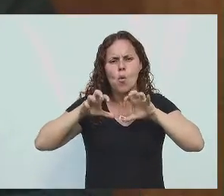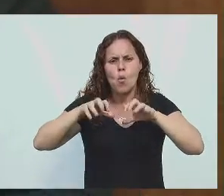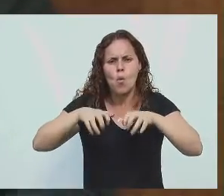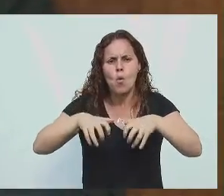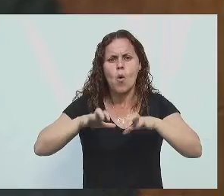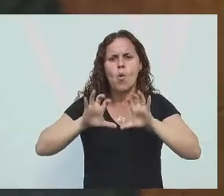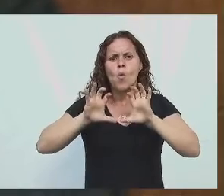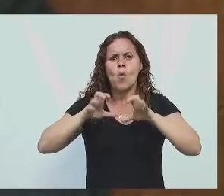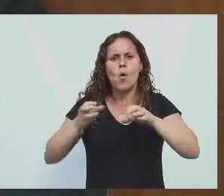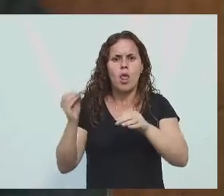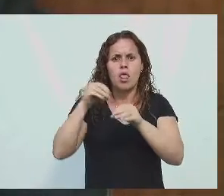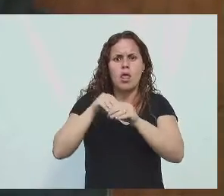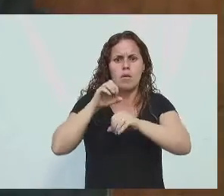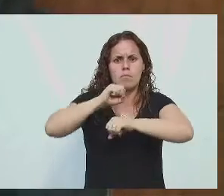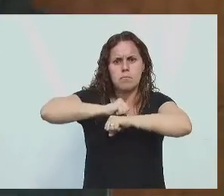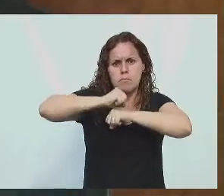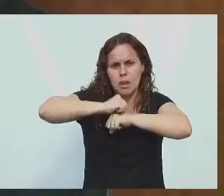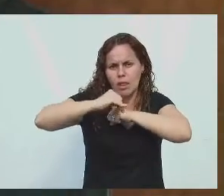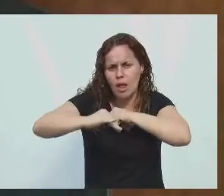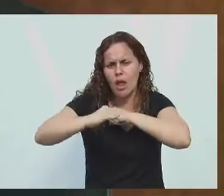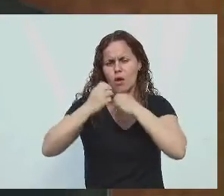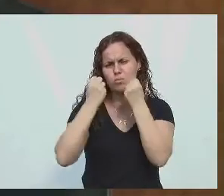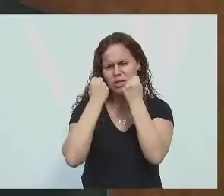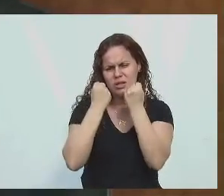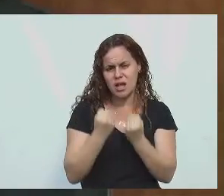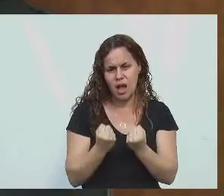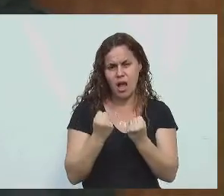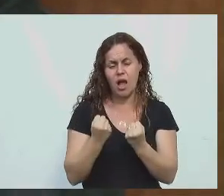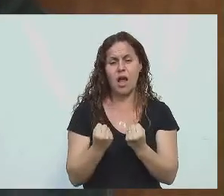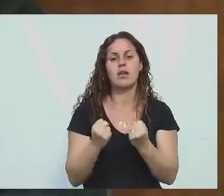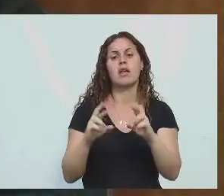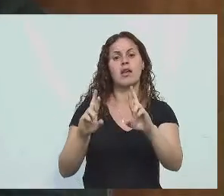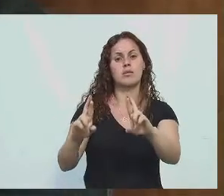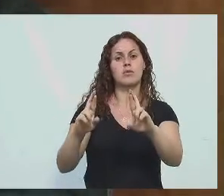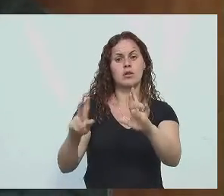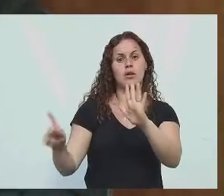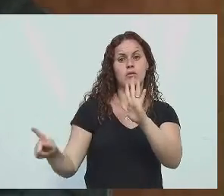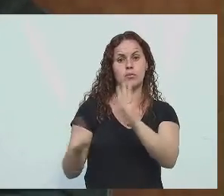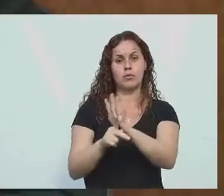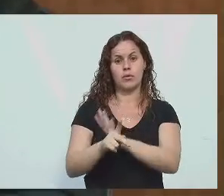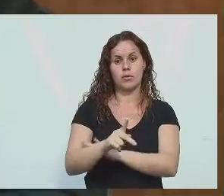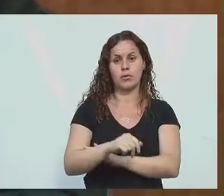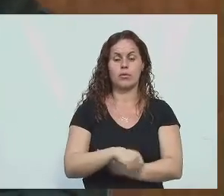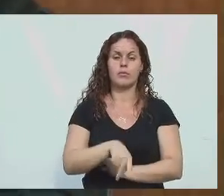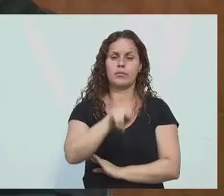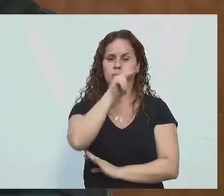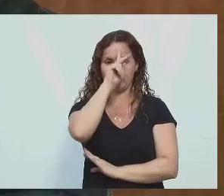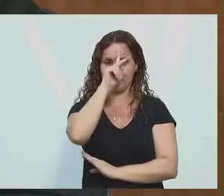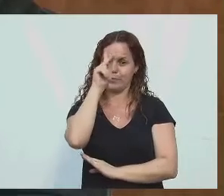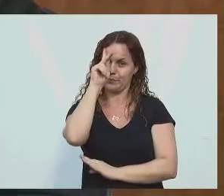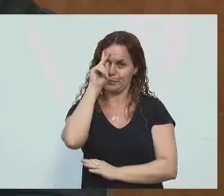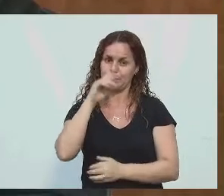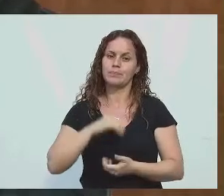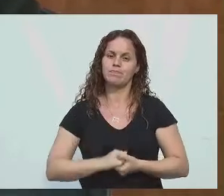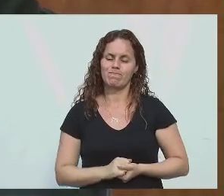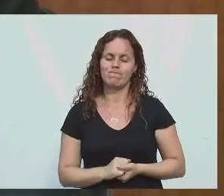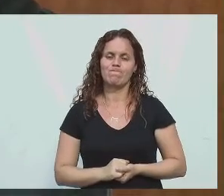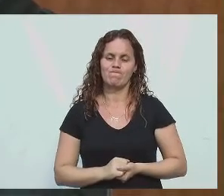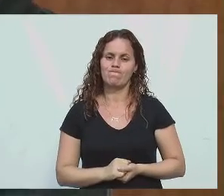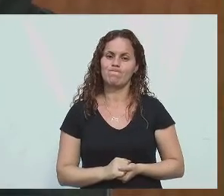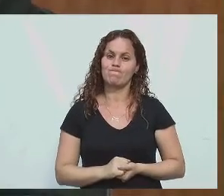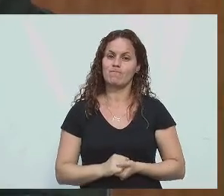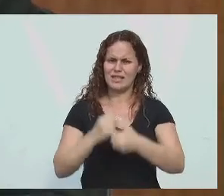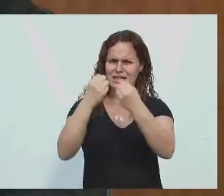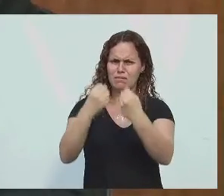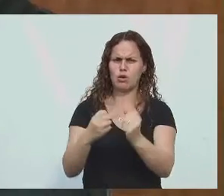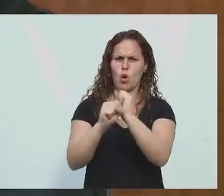inclusive, dentro do município, é responsabilidade do Poder Executivo Municipal. Então, ficou